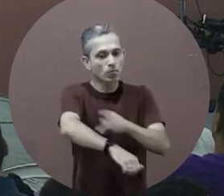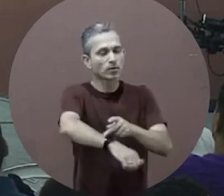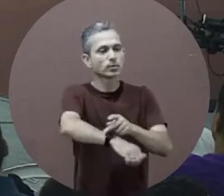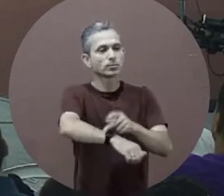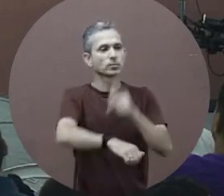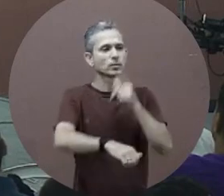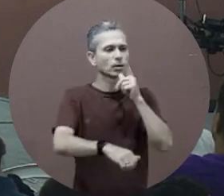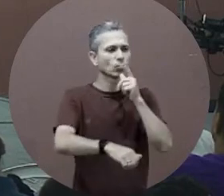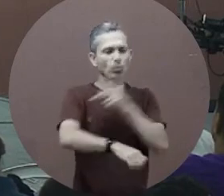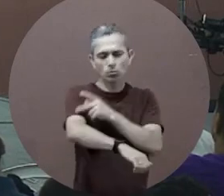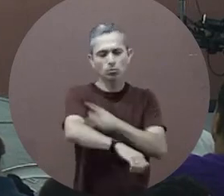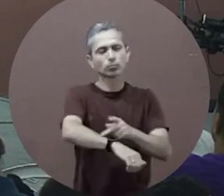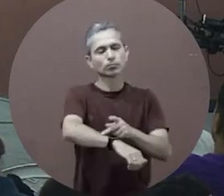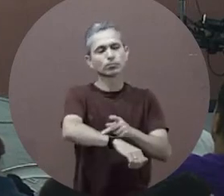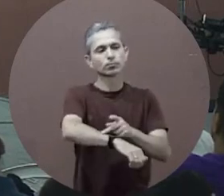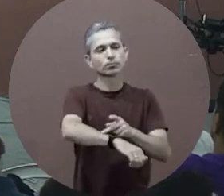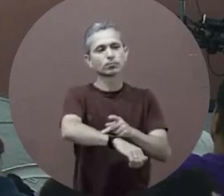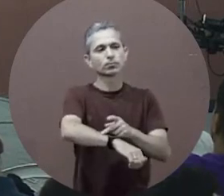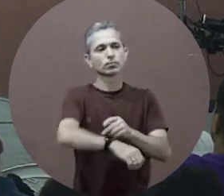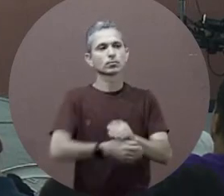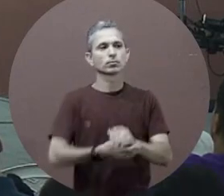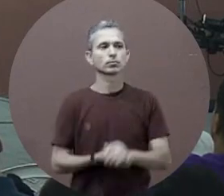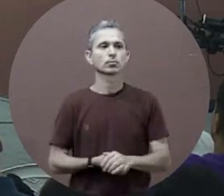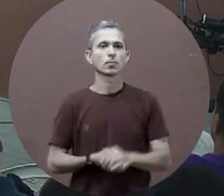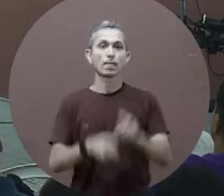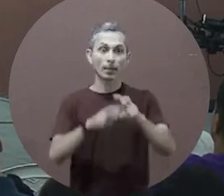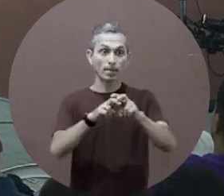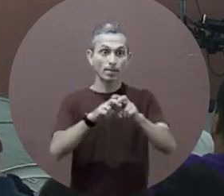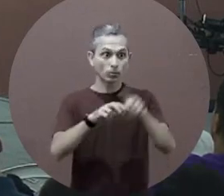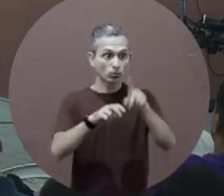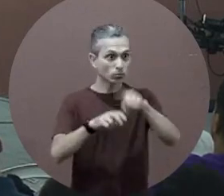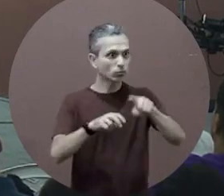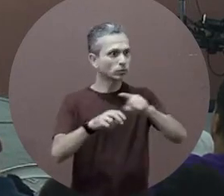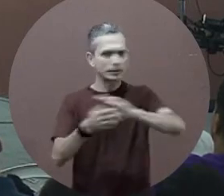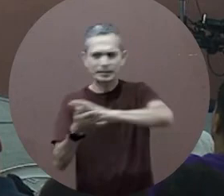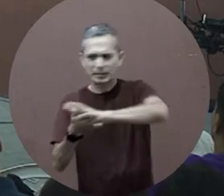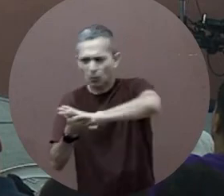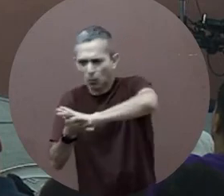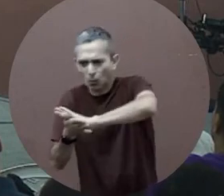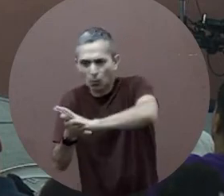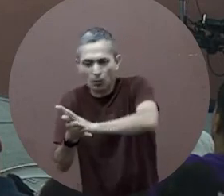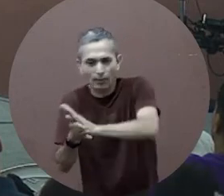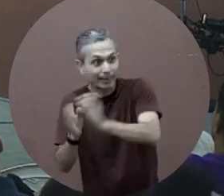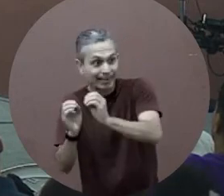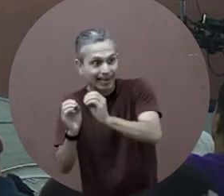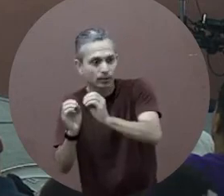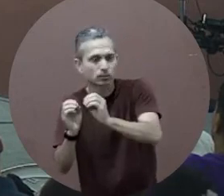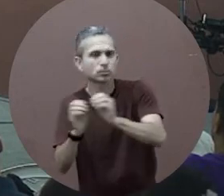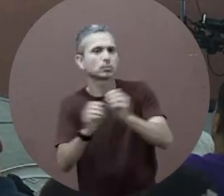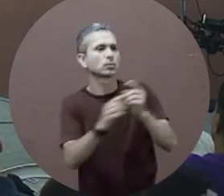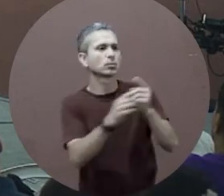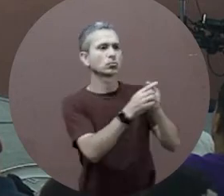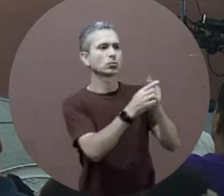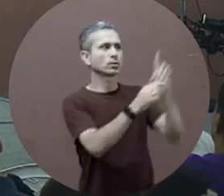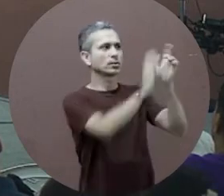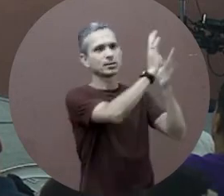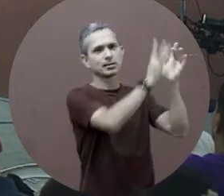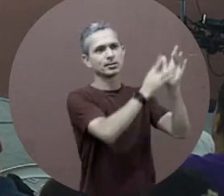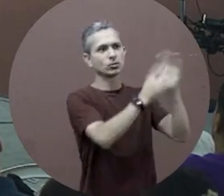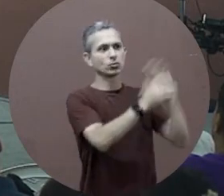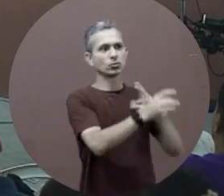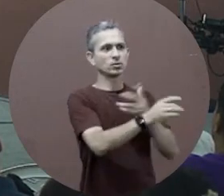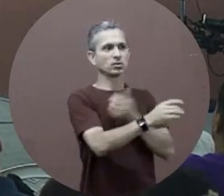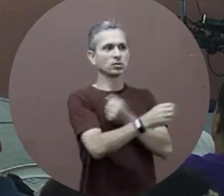Então você não é fulminado, porque Cristo te salvou, derramou o sangue para